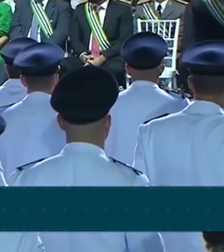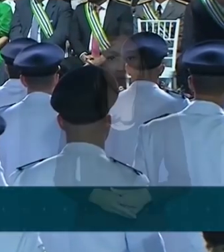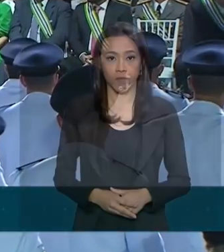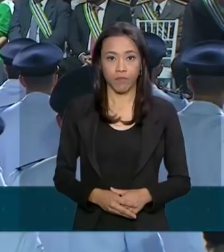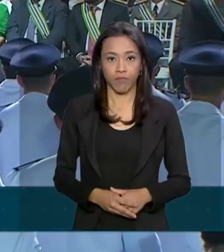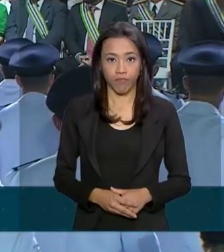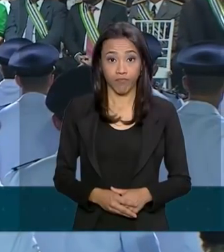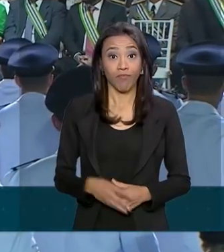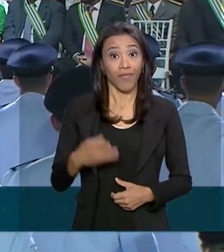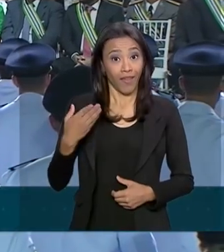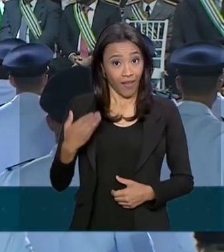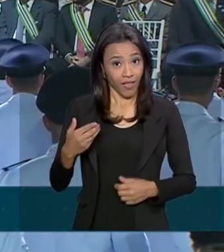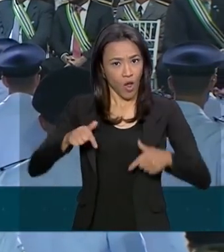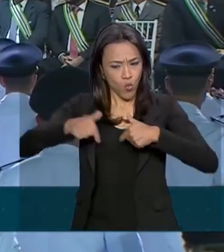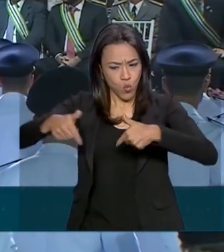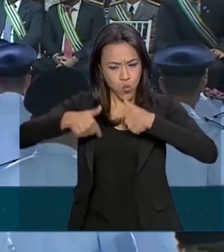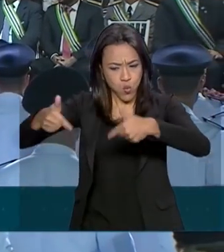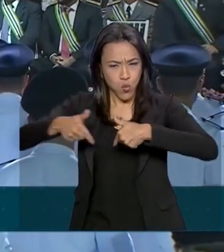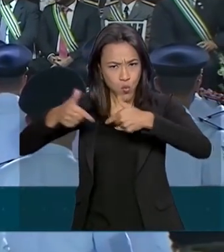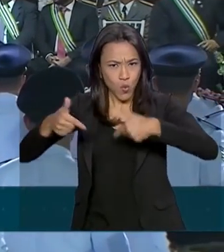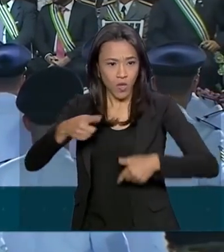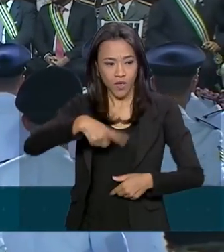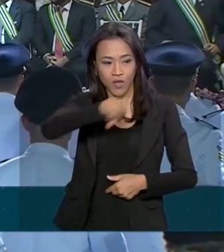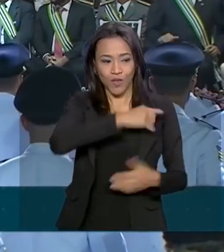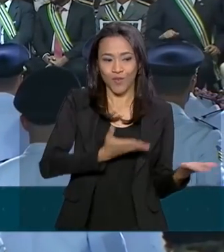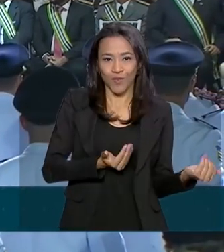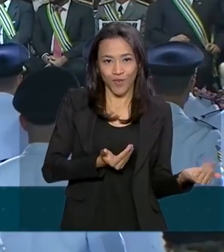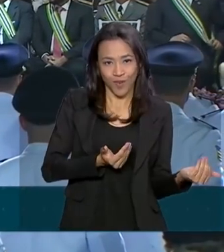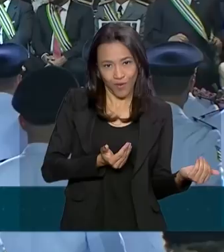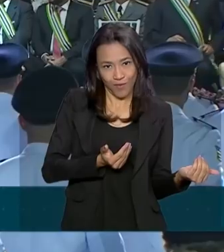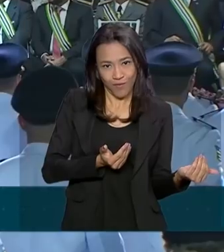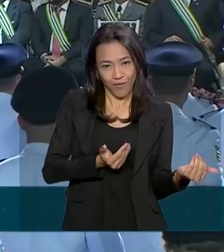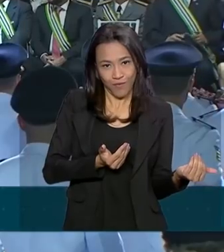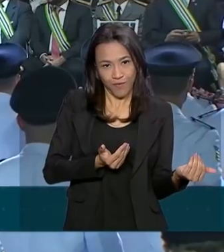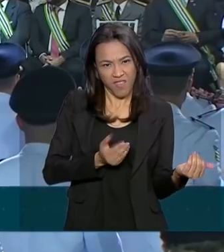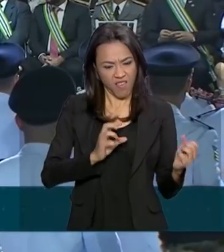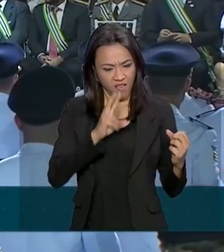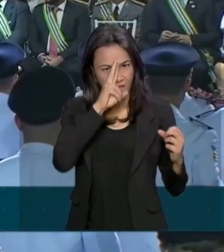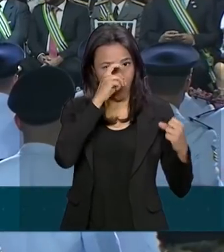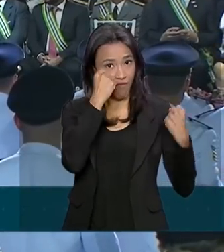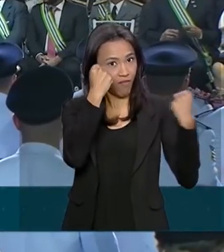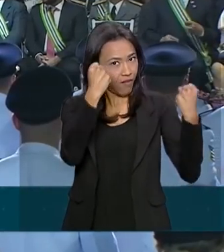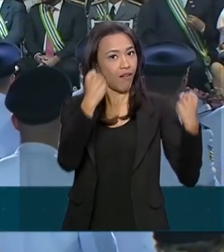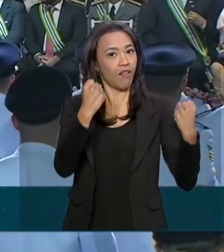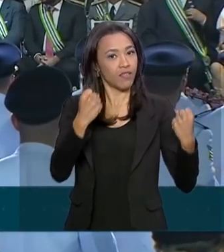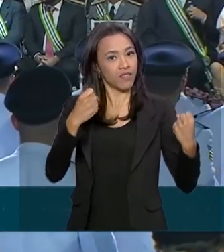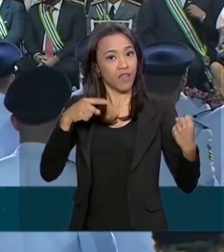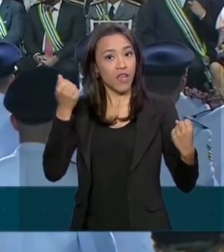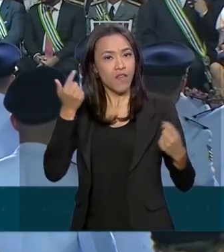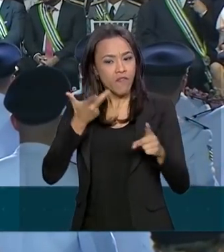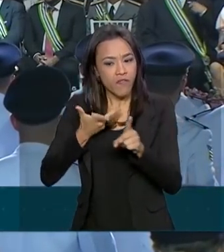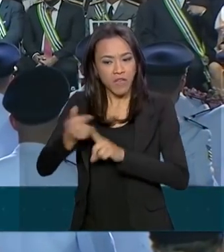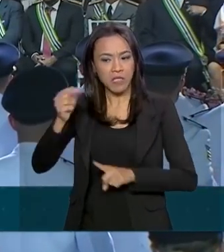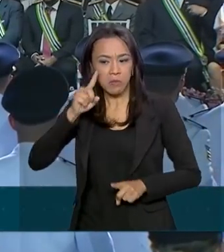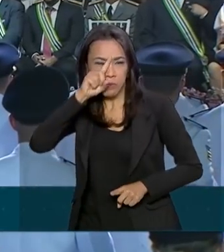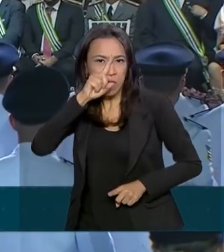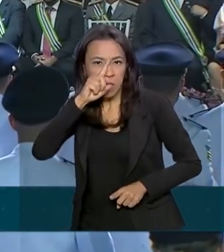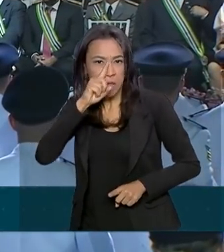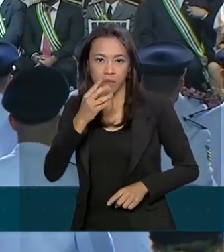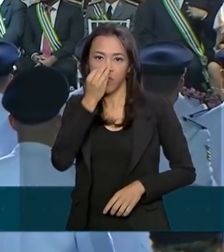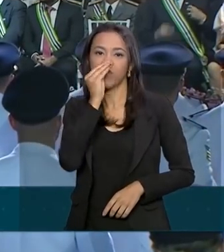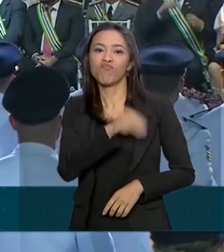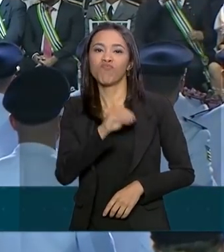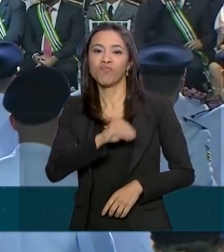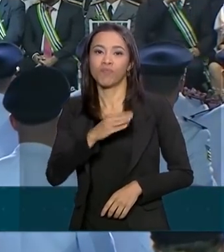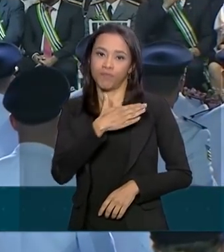É no combate que o infante é forte, vence o perigo, despreza a